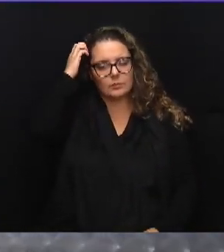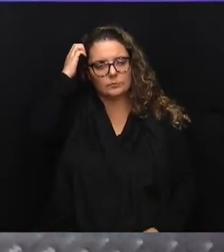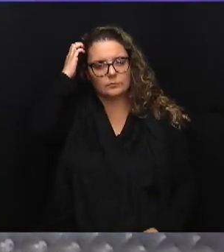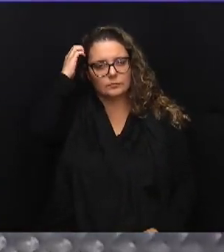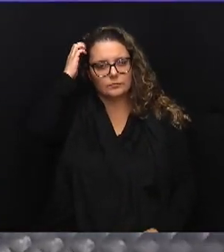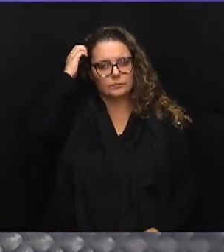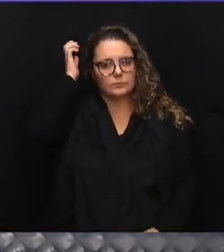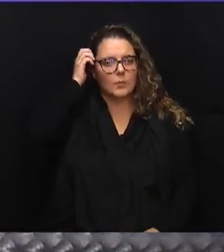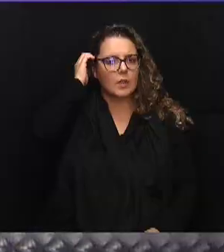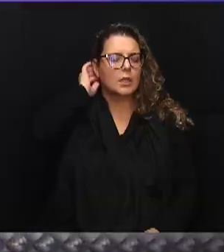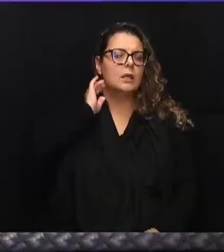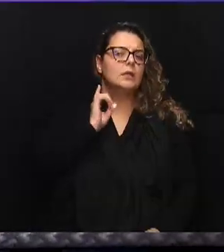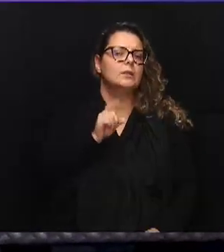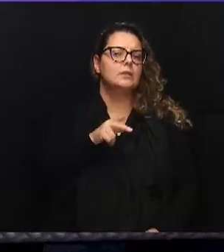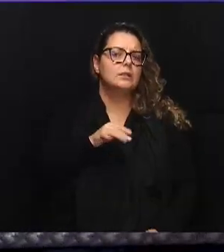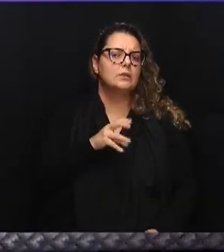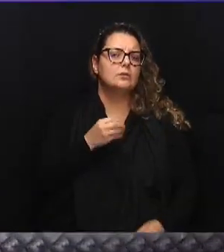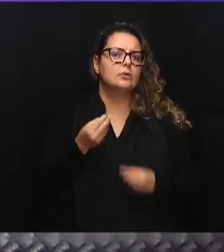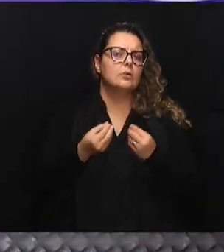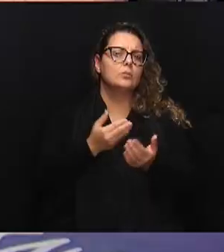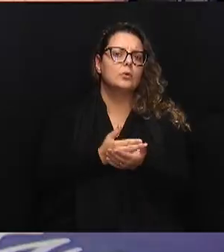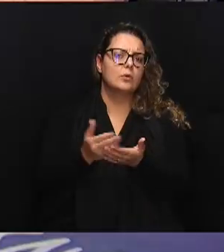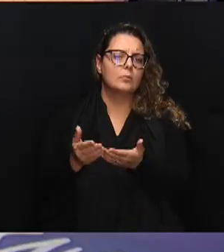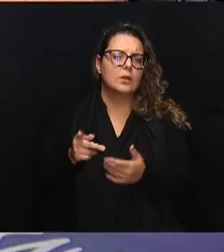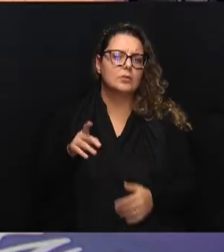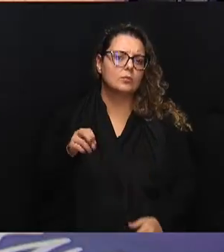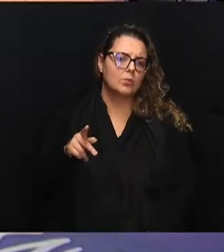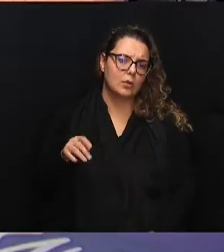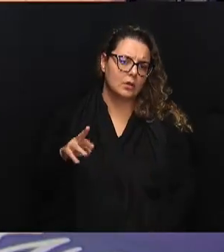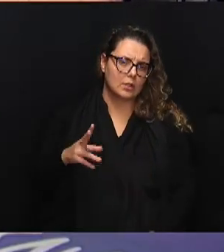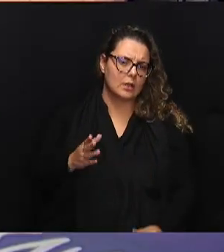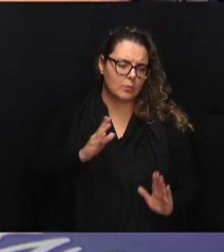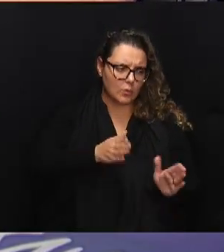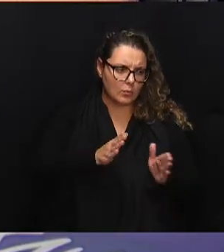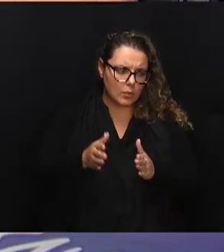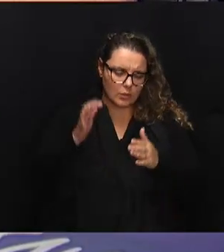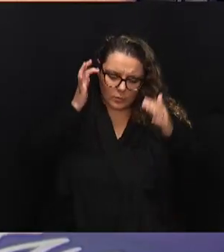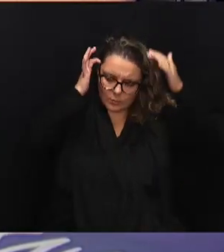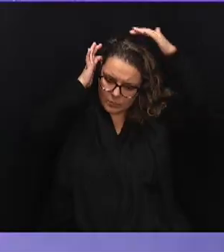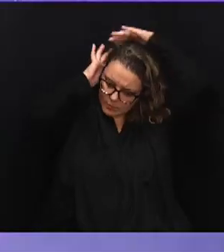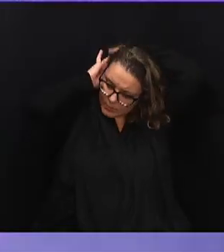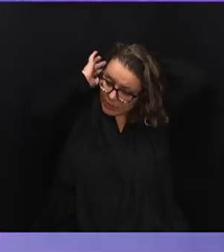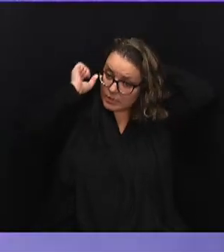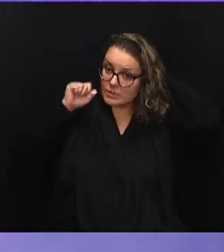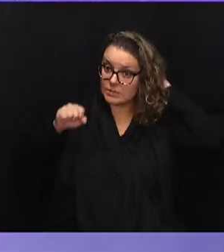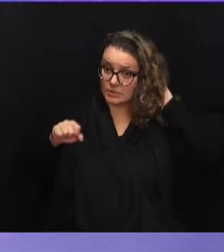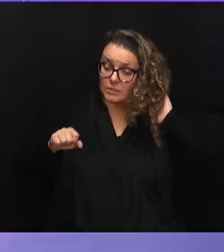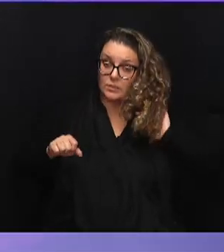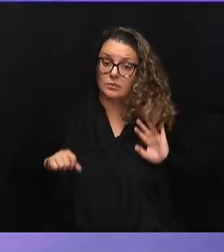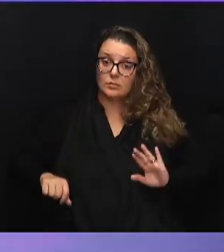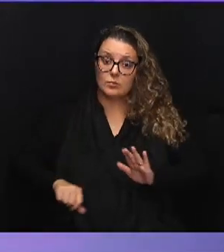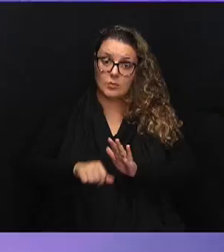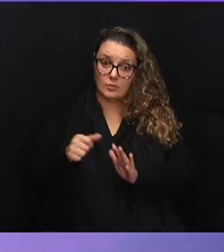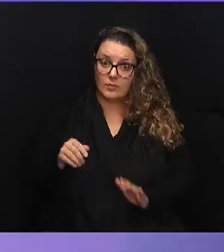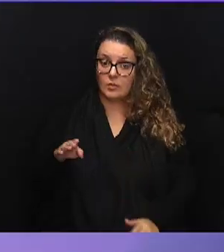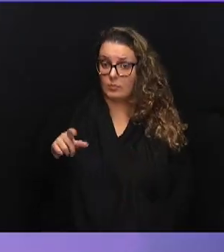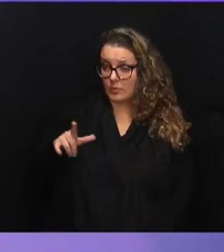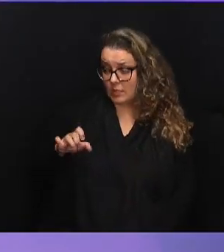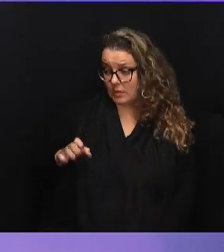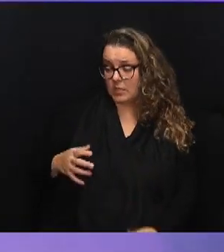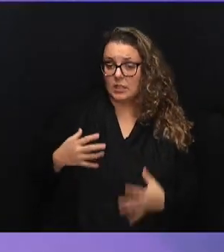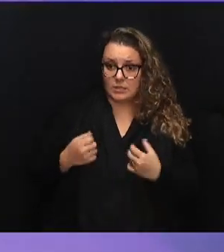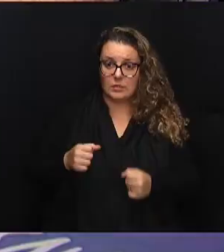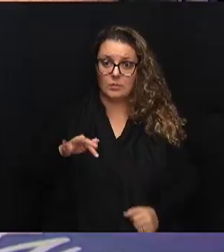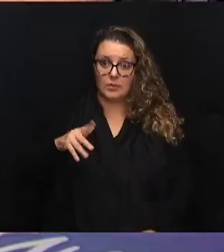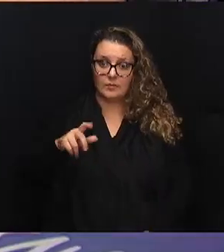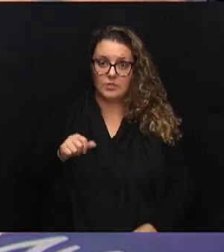E Danilo, então como que se inicia uma partida de pôquer, né? São por etapas? Sim, então o primeiro jogador faz o buy-in dele, recebe as fichas e senta